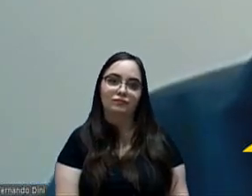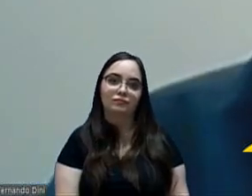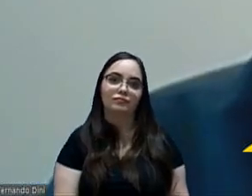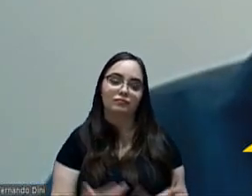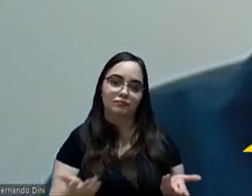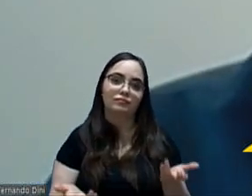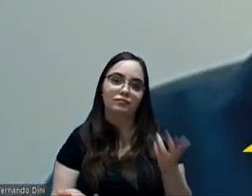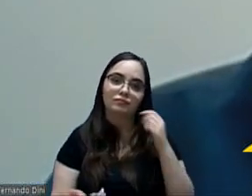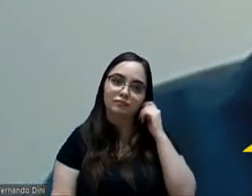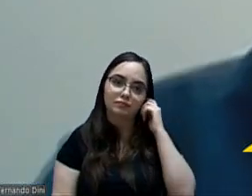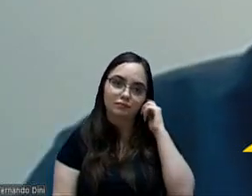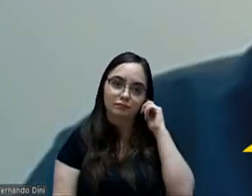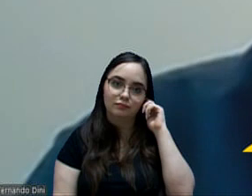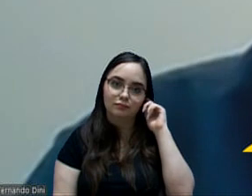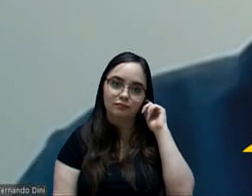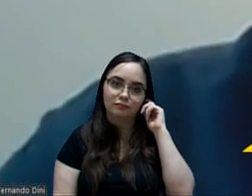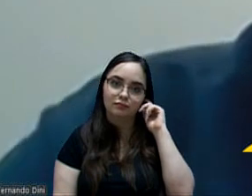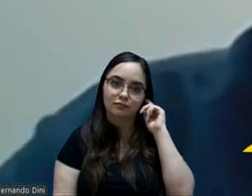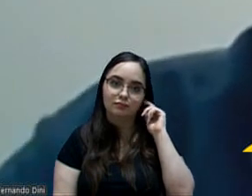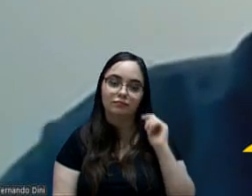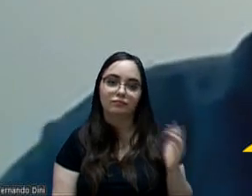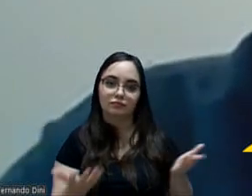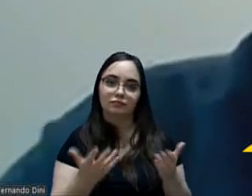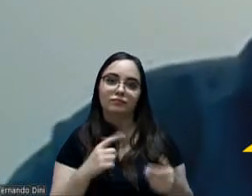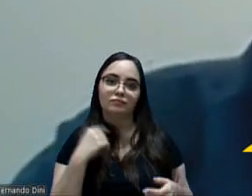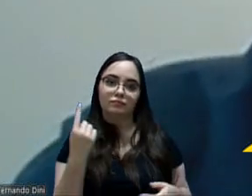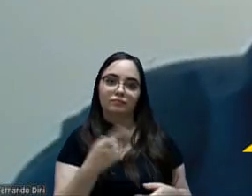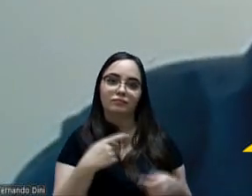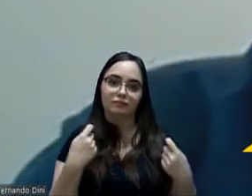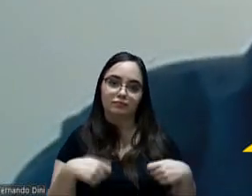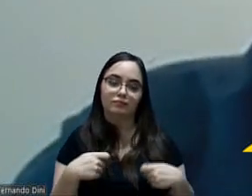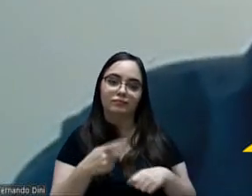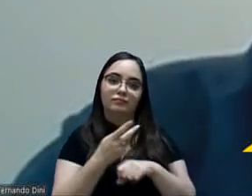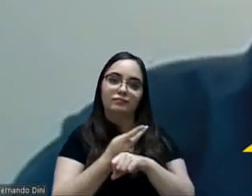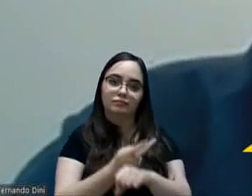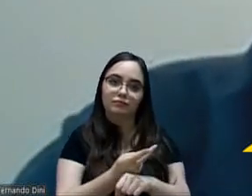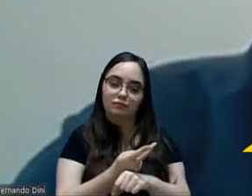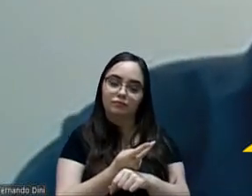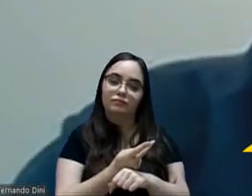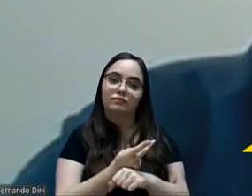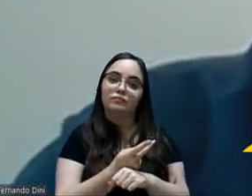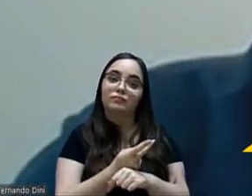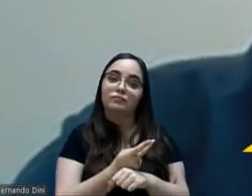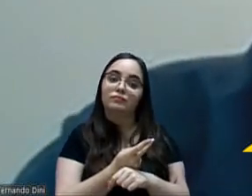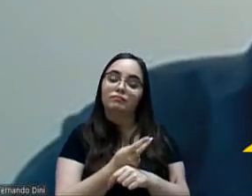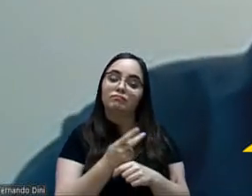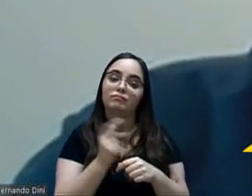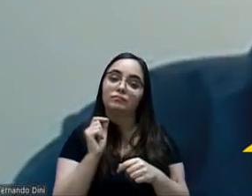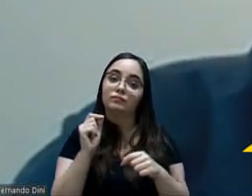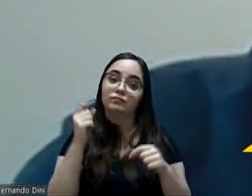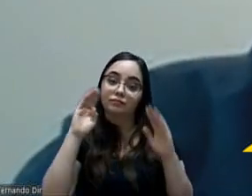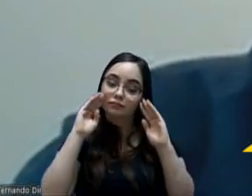Então, agora, presidente, nós devemos procurar um atalho, votar